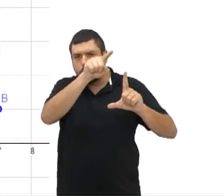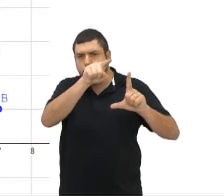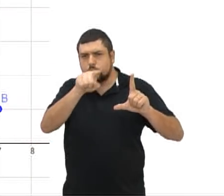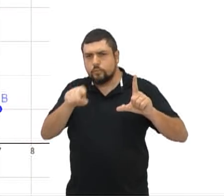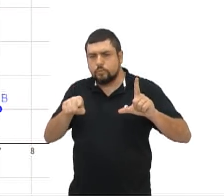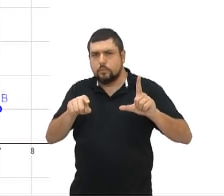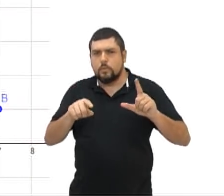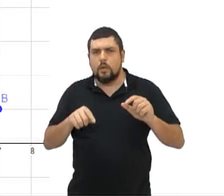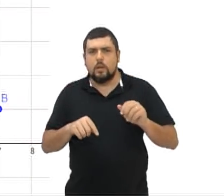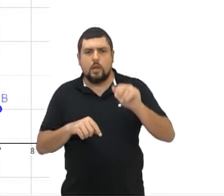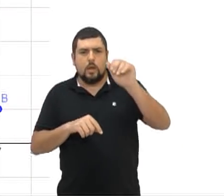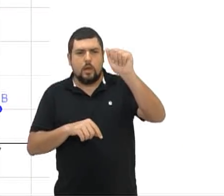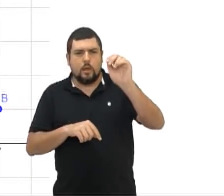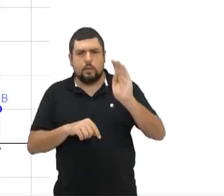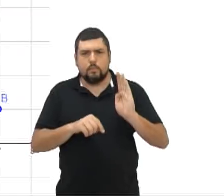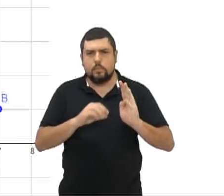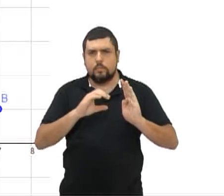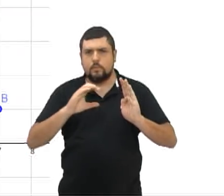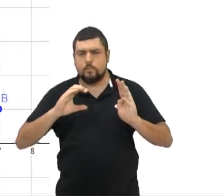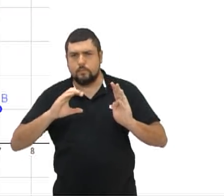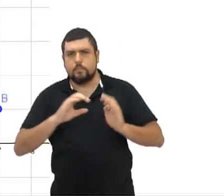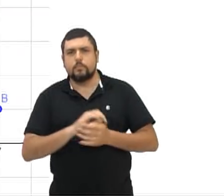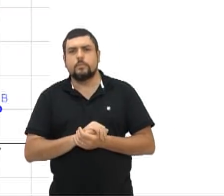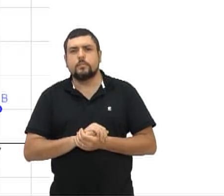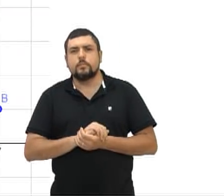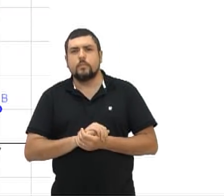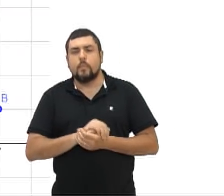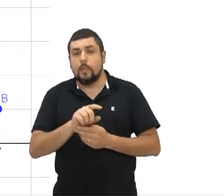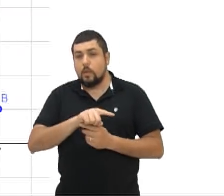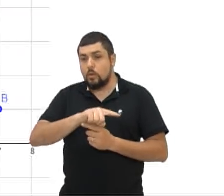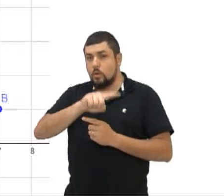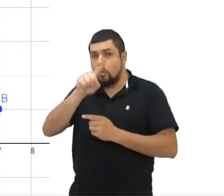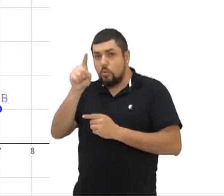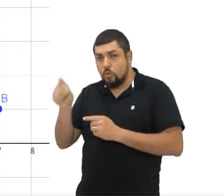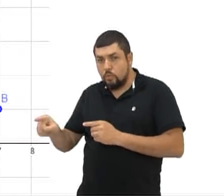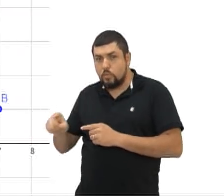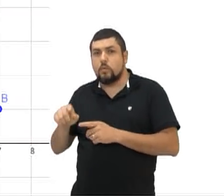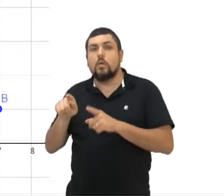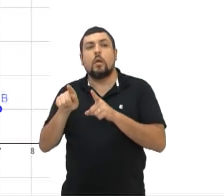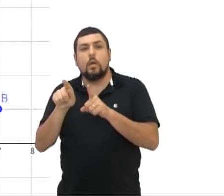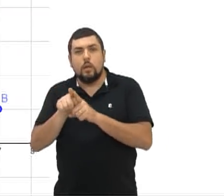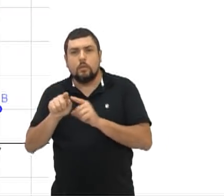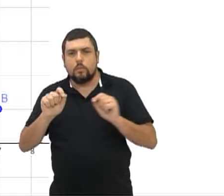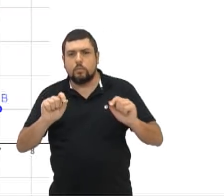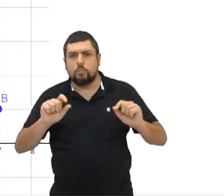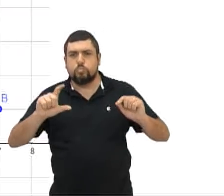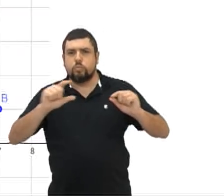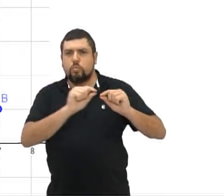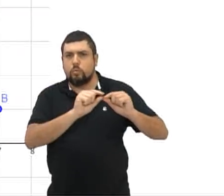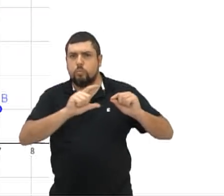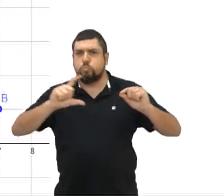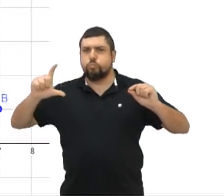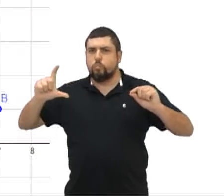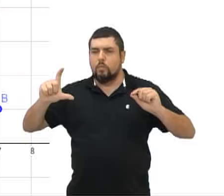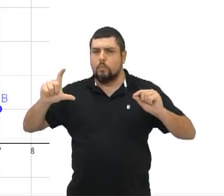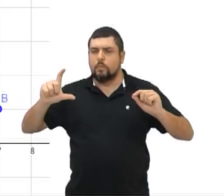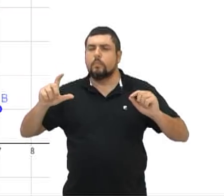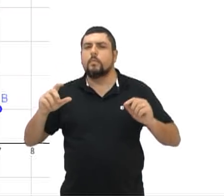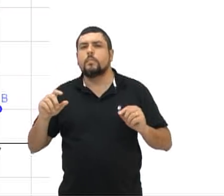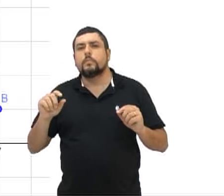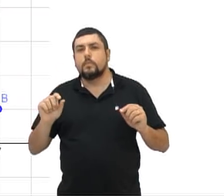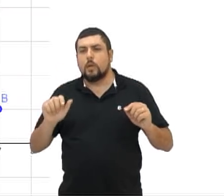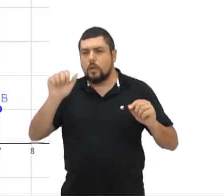A, B e C, e outro triângulo ampliado proporcionalmente. Quais